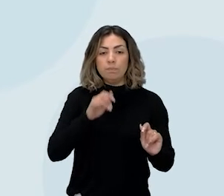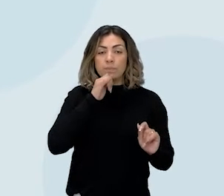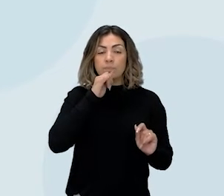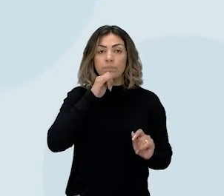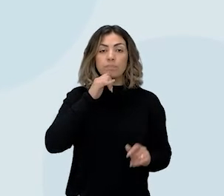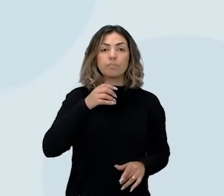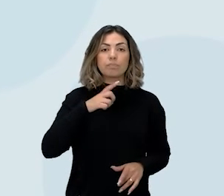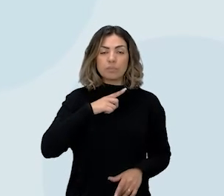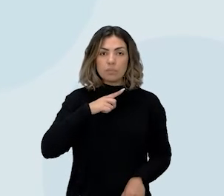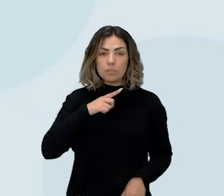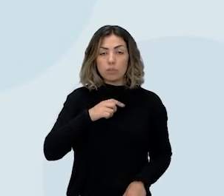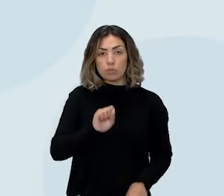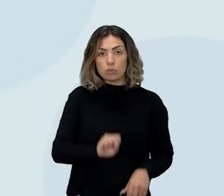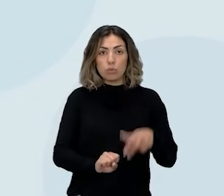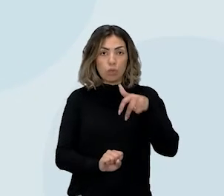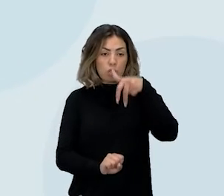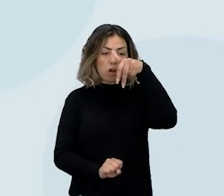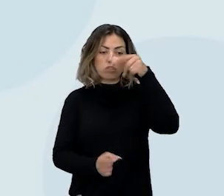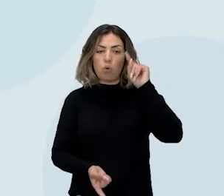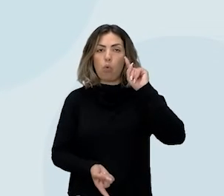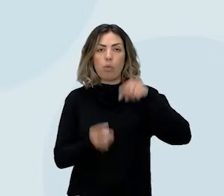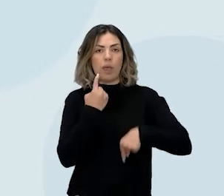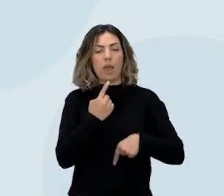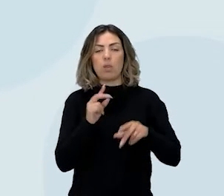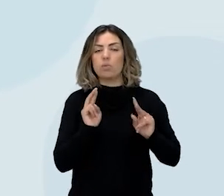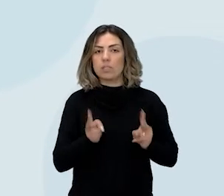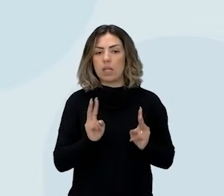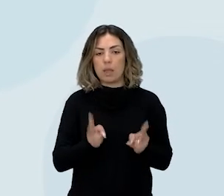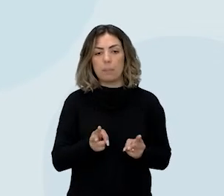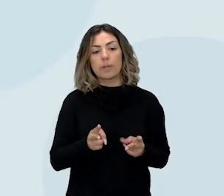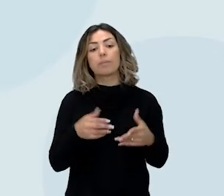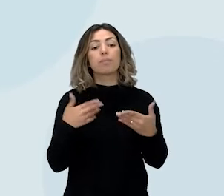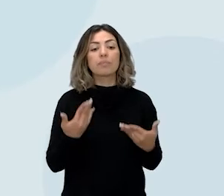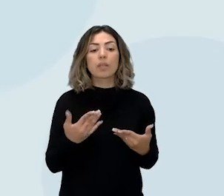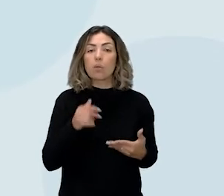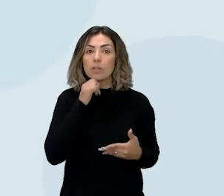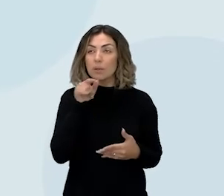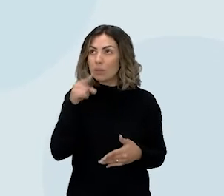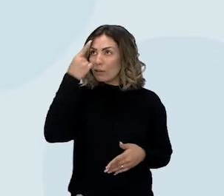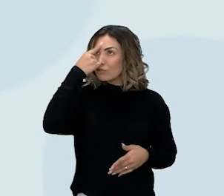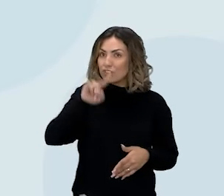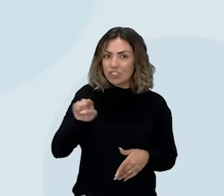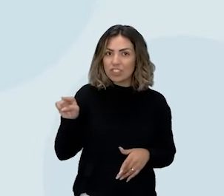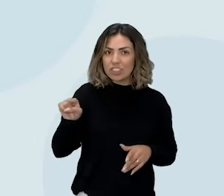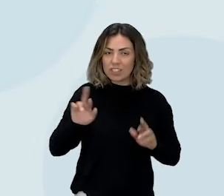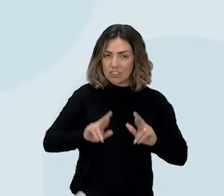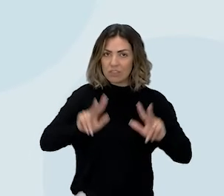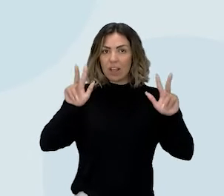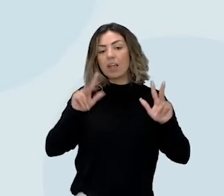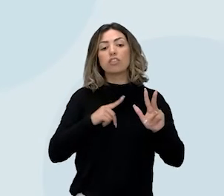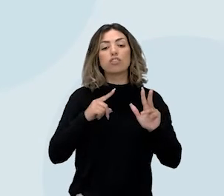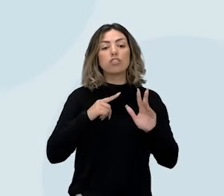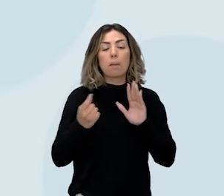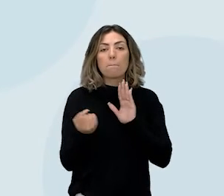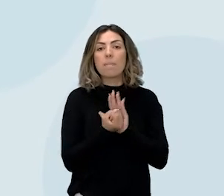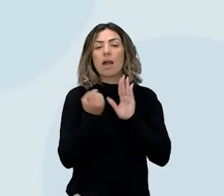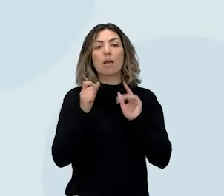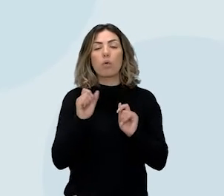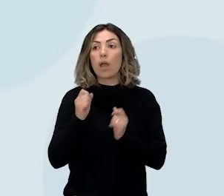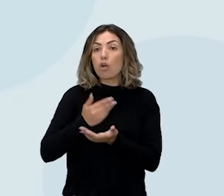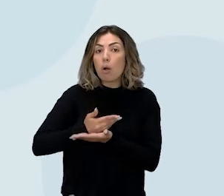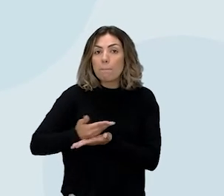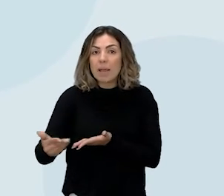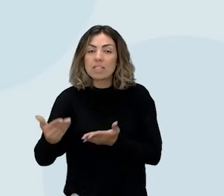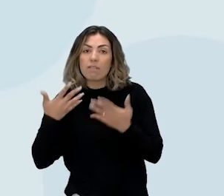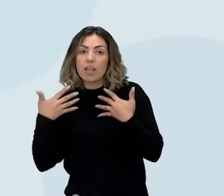um hemisfério e outro. Bom, este momento marca, ó, neste dia, né, neste momento, marca o início ou do verão